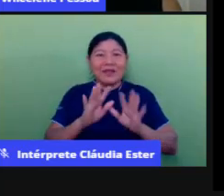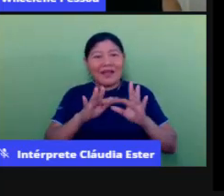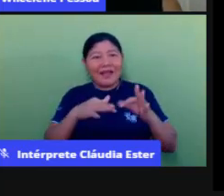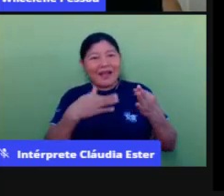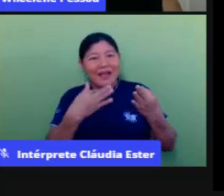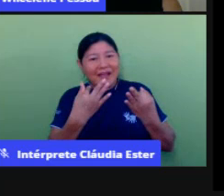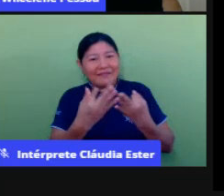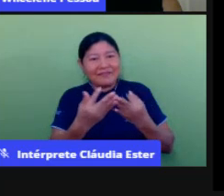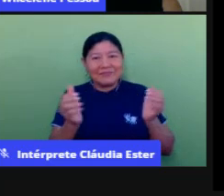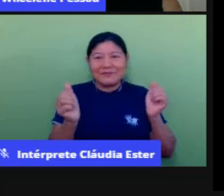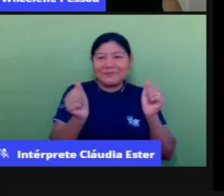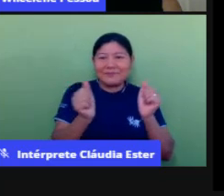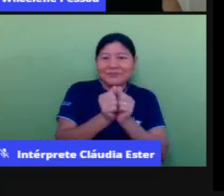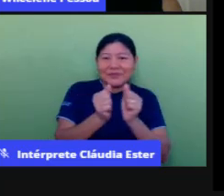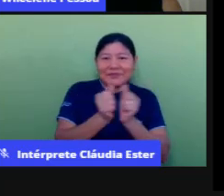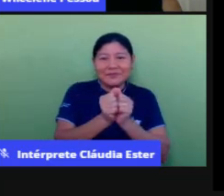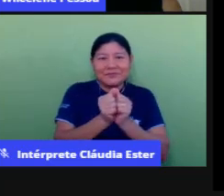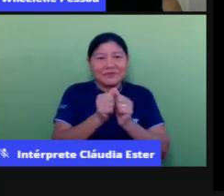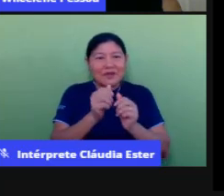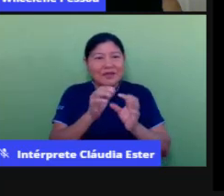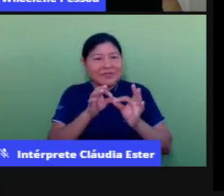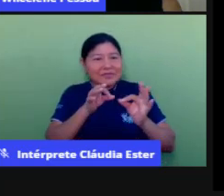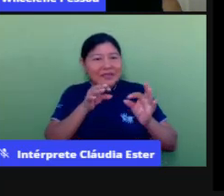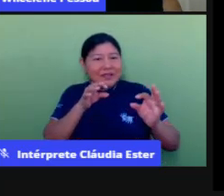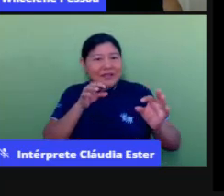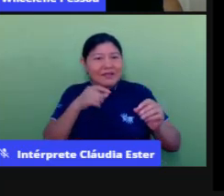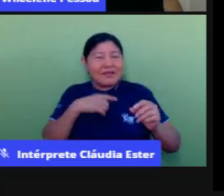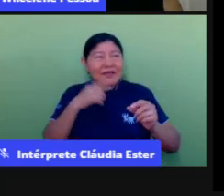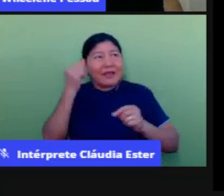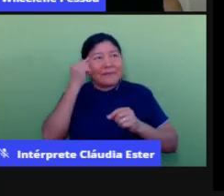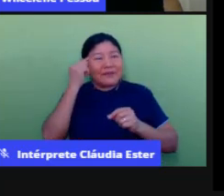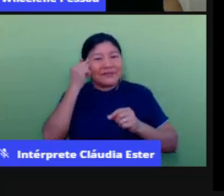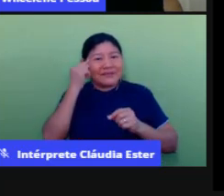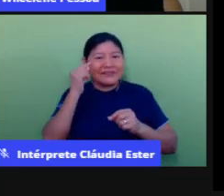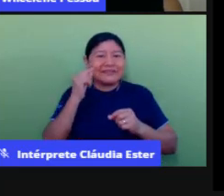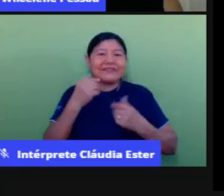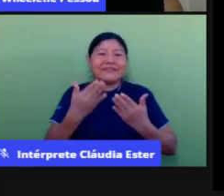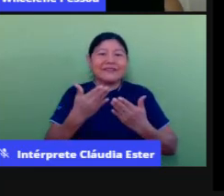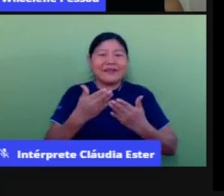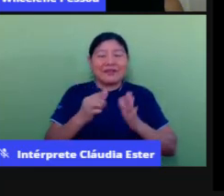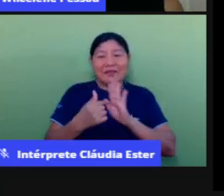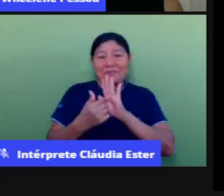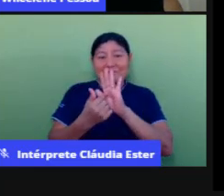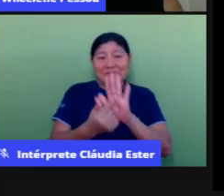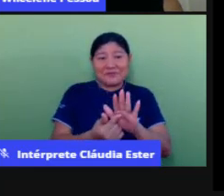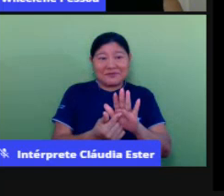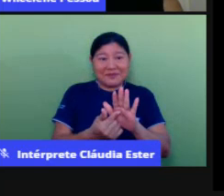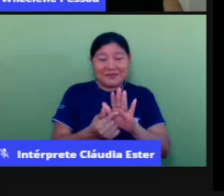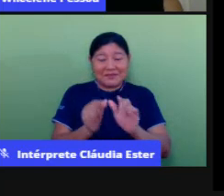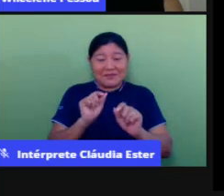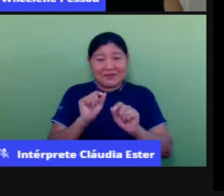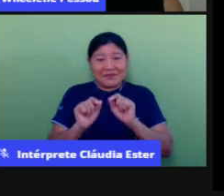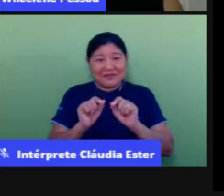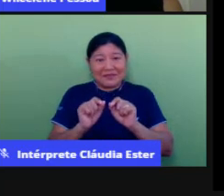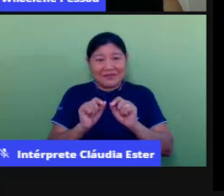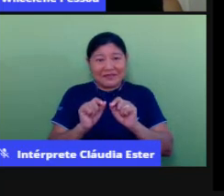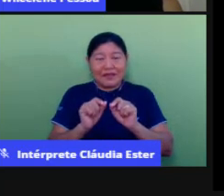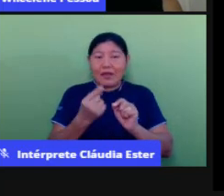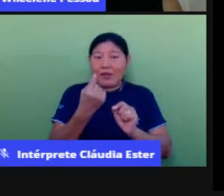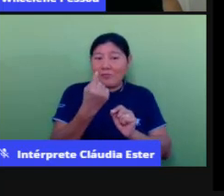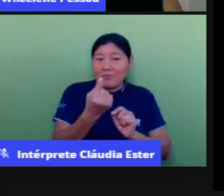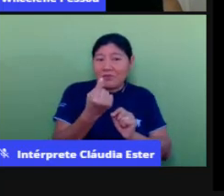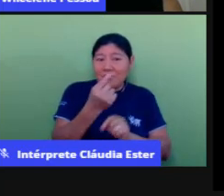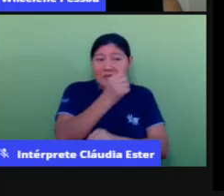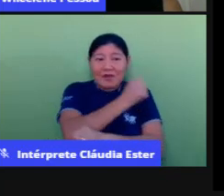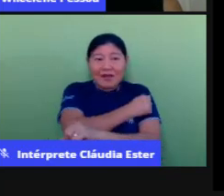passou ou estava distante de mim, e agora eu vou fazer um vídeo personalizado que eu vou mandar só para a Wilcelene, porque é